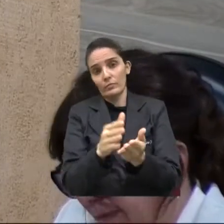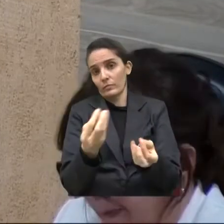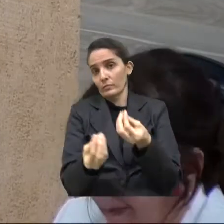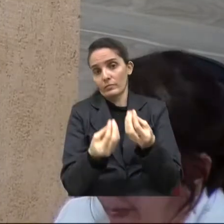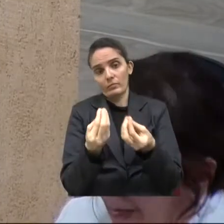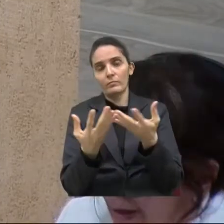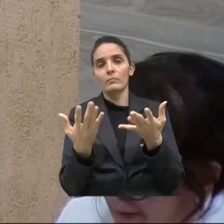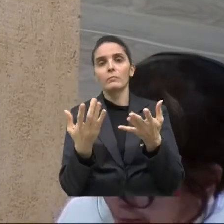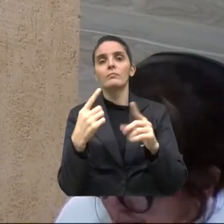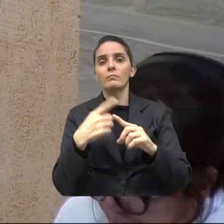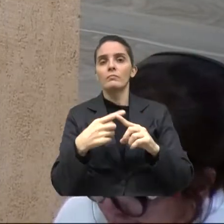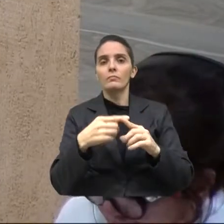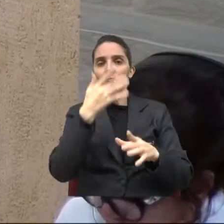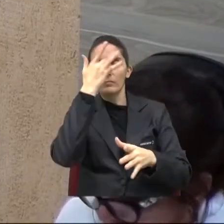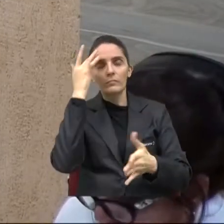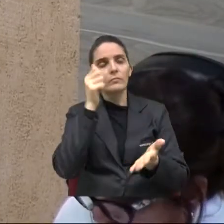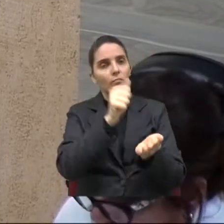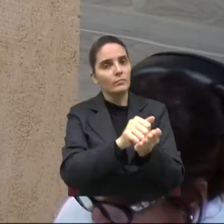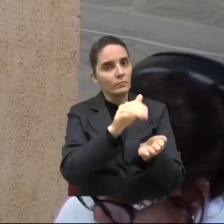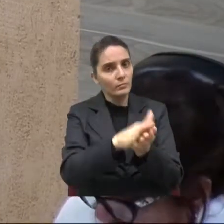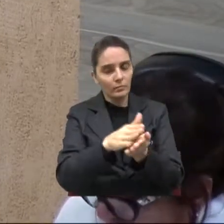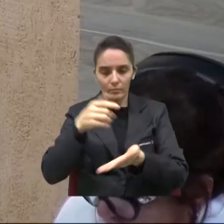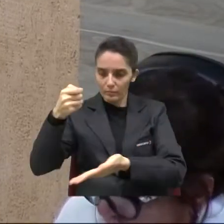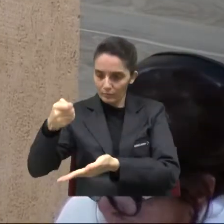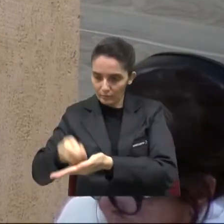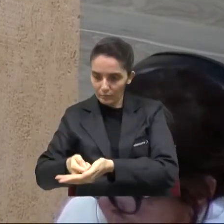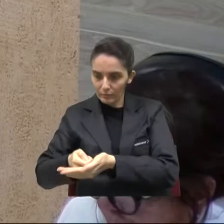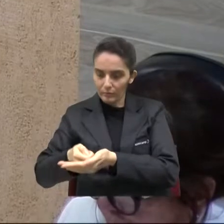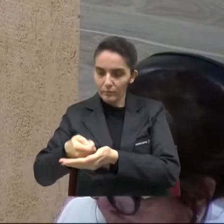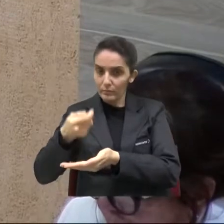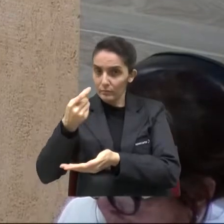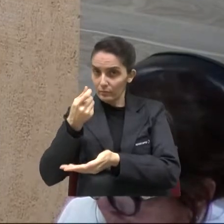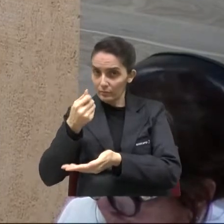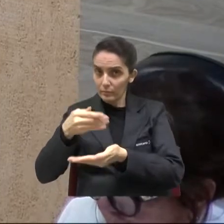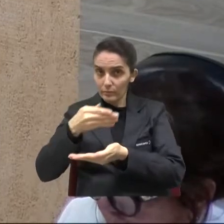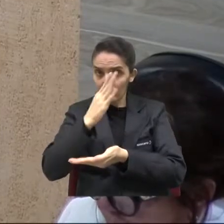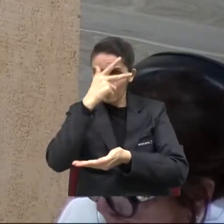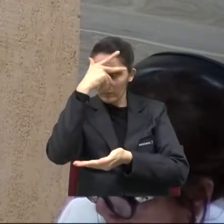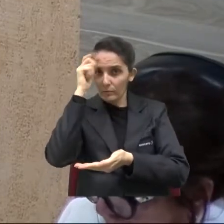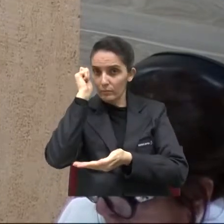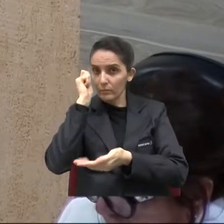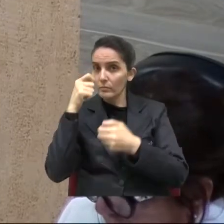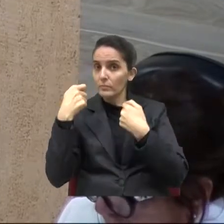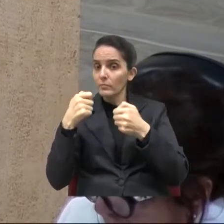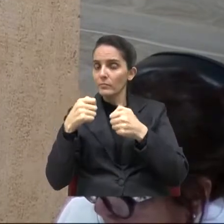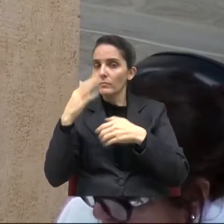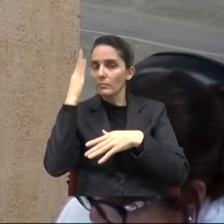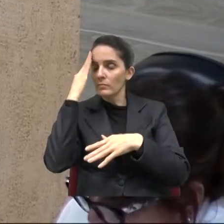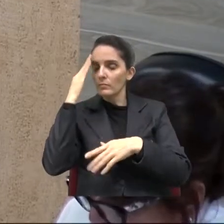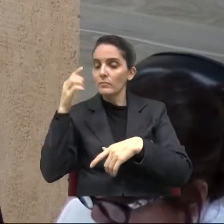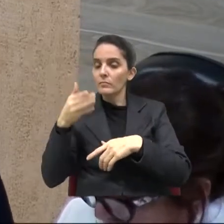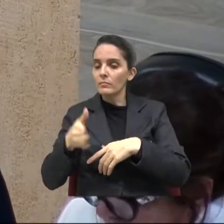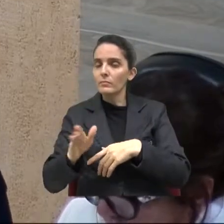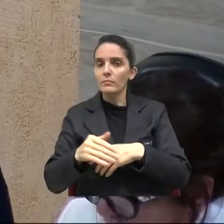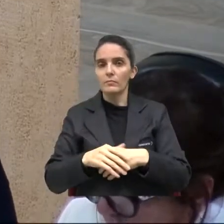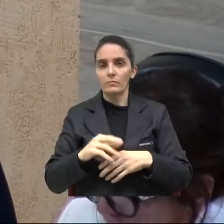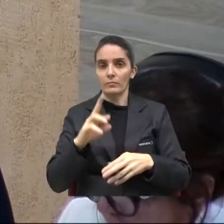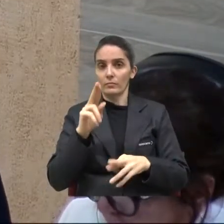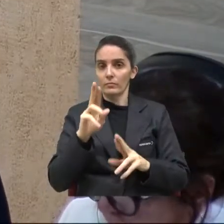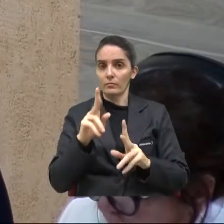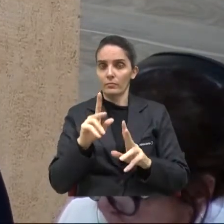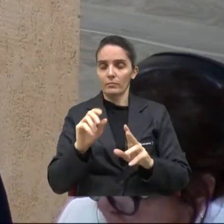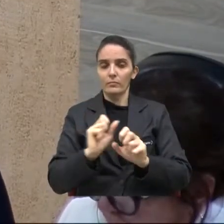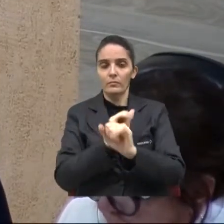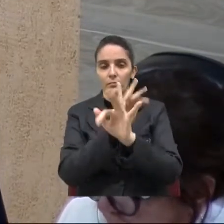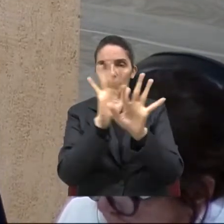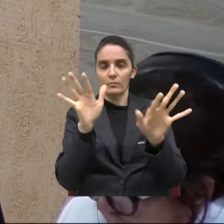toma a multa, o dinheiro entra na prefeitura e aí nós precisamos saber para onde vai. É diferente do nosso projeto de transparência, onde